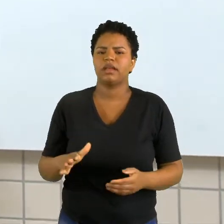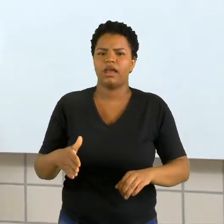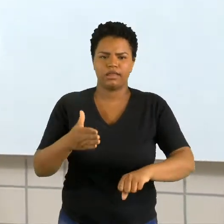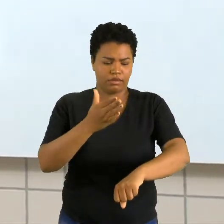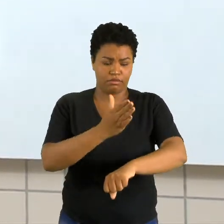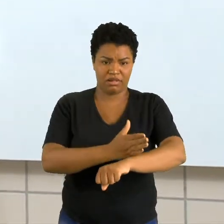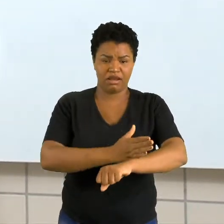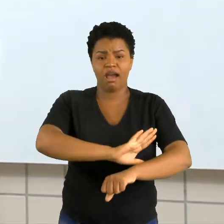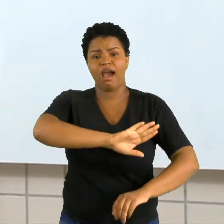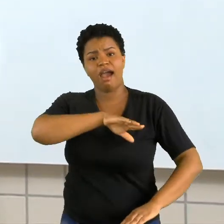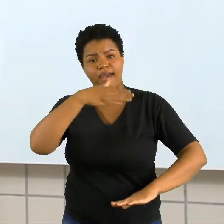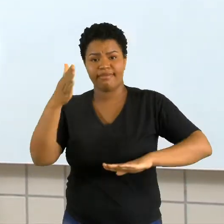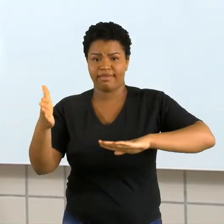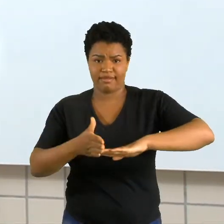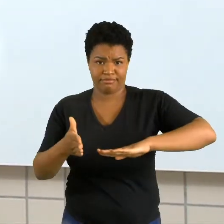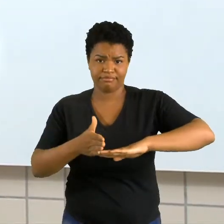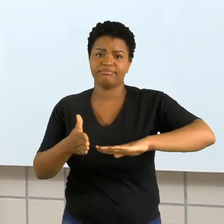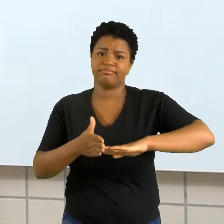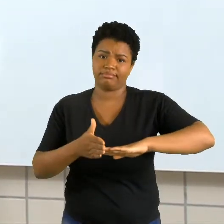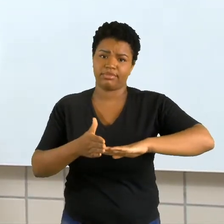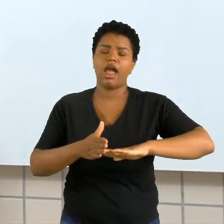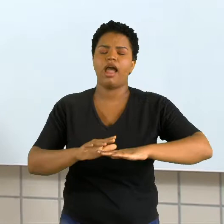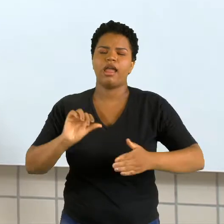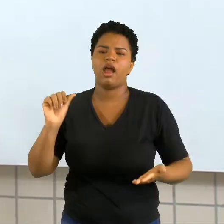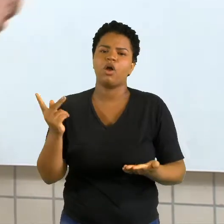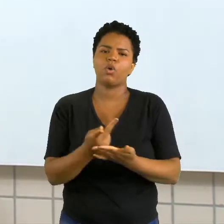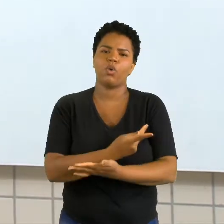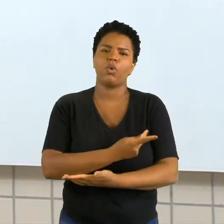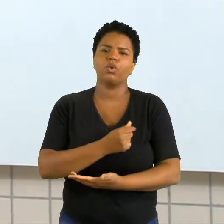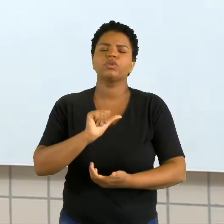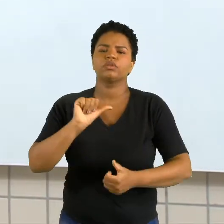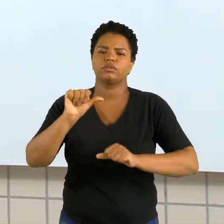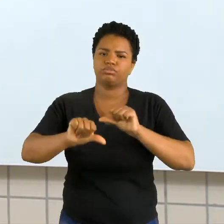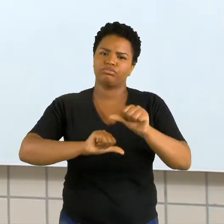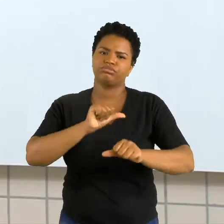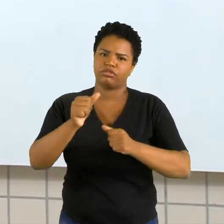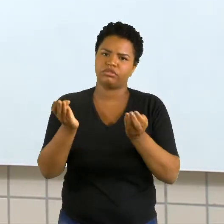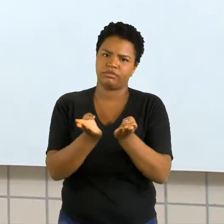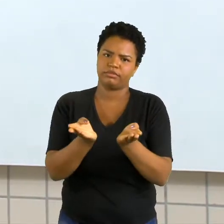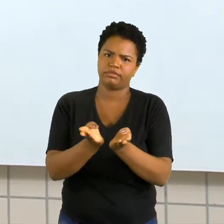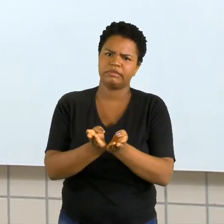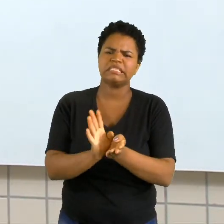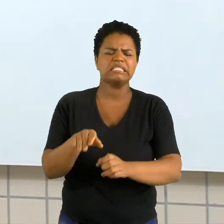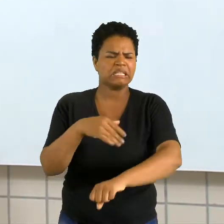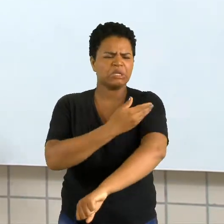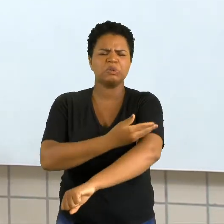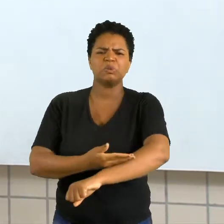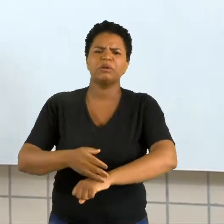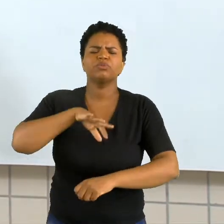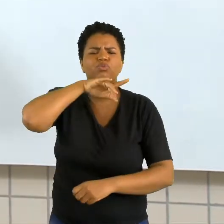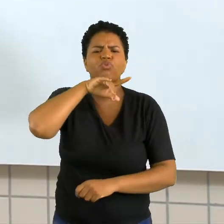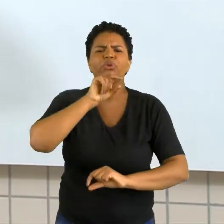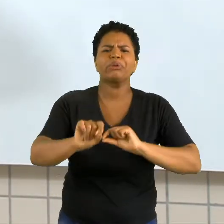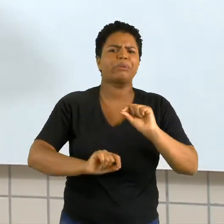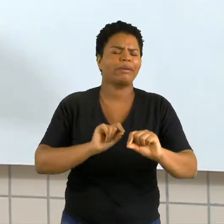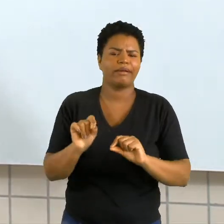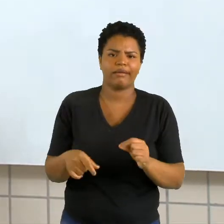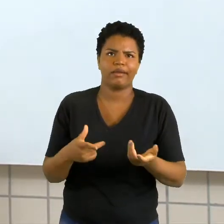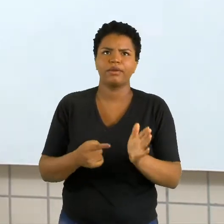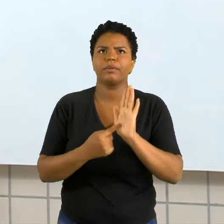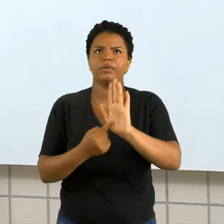Moderna, onde vai ocorrer a chamada Reforma Protestante. Quais maus hábitos eram esses, professor? Nós podemos destacar